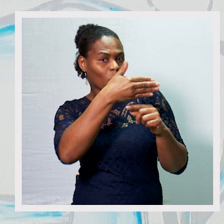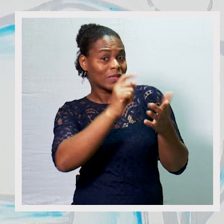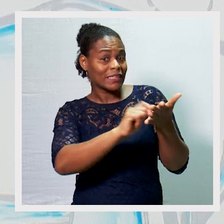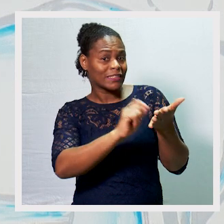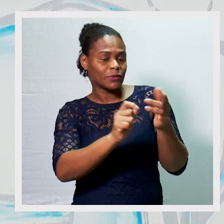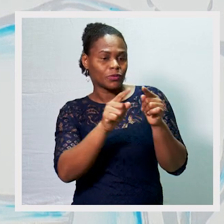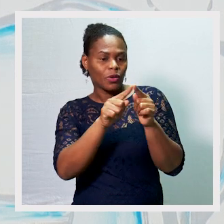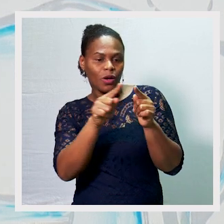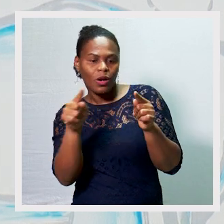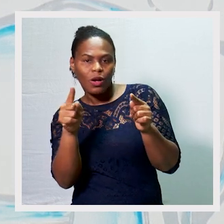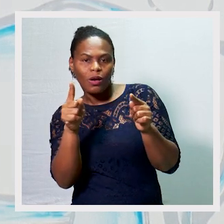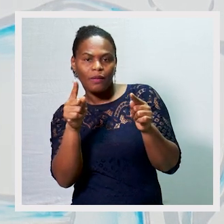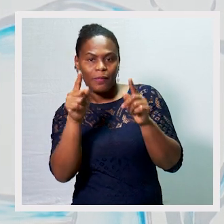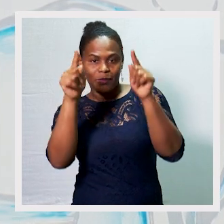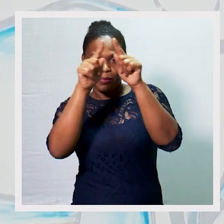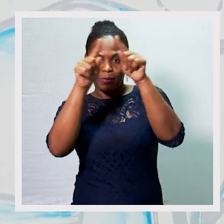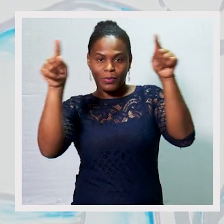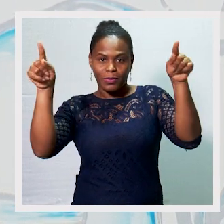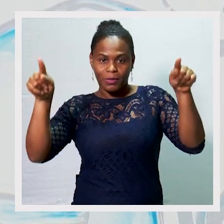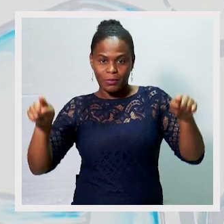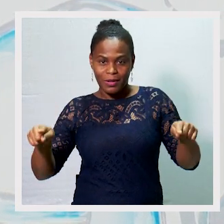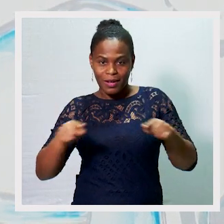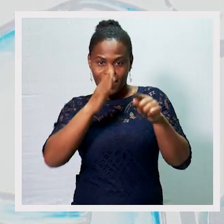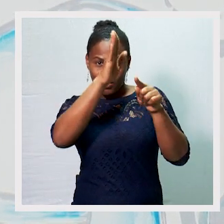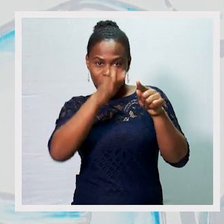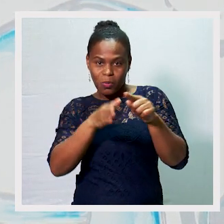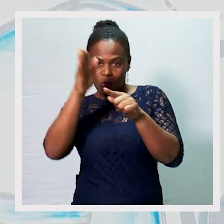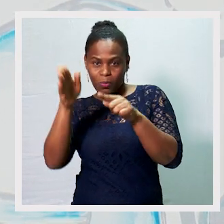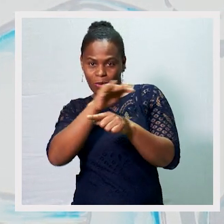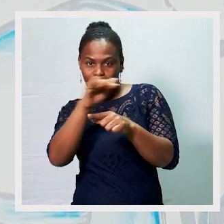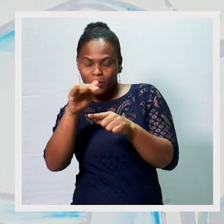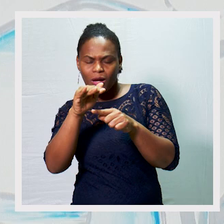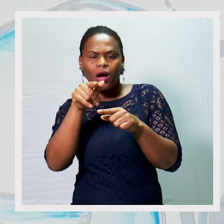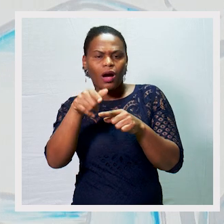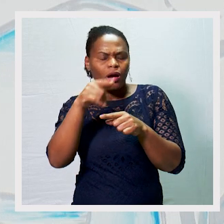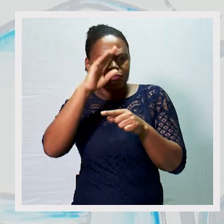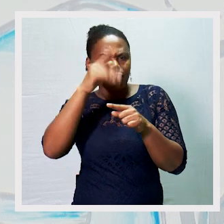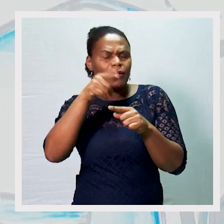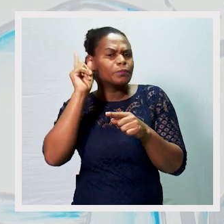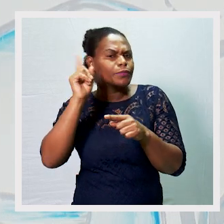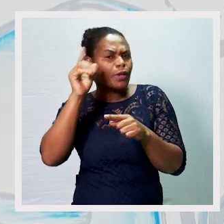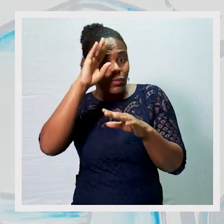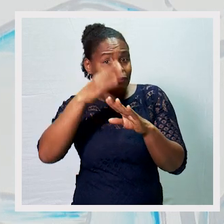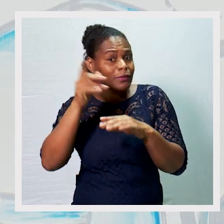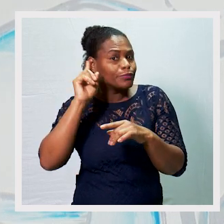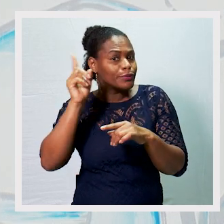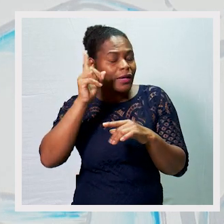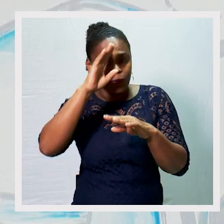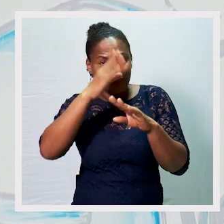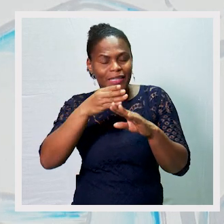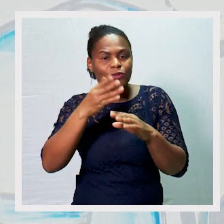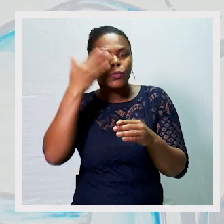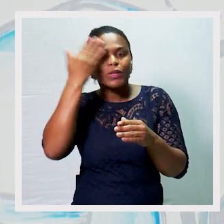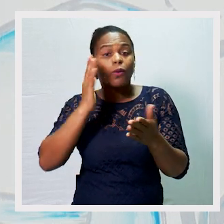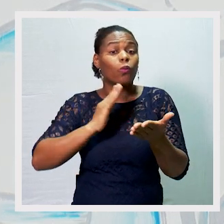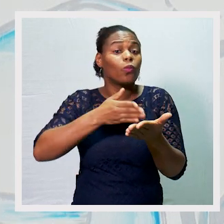diz-nos o seguinte: completem a tabela tendo em conta os acontecimentos importantes